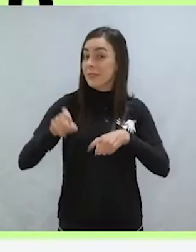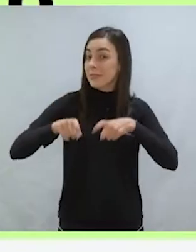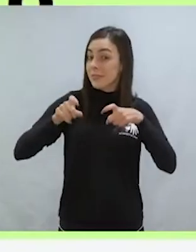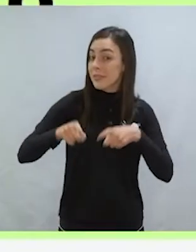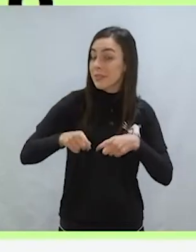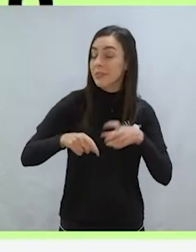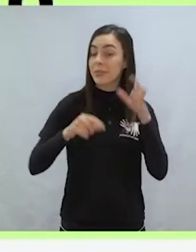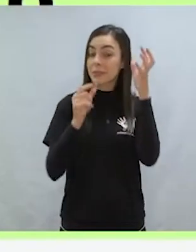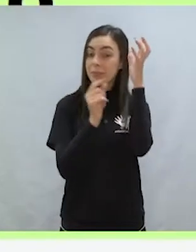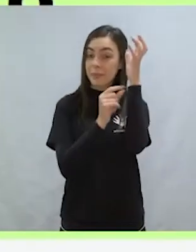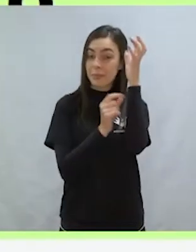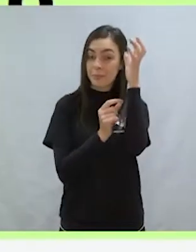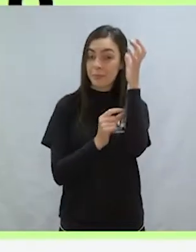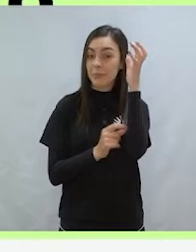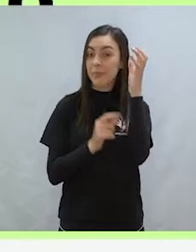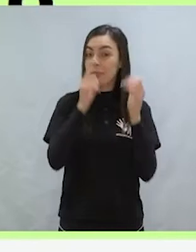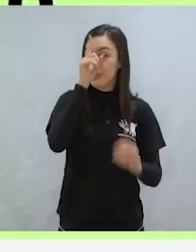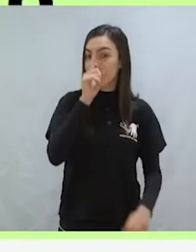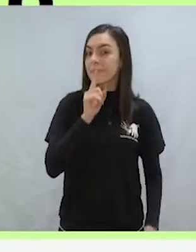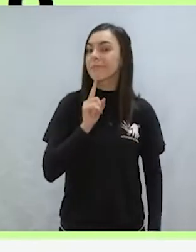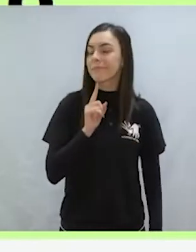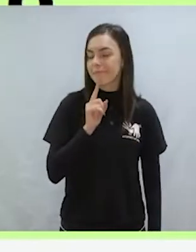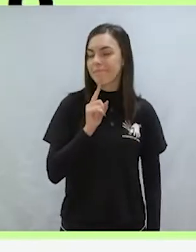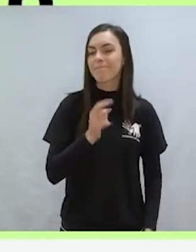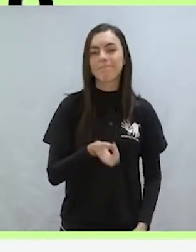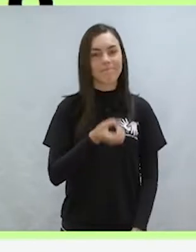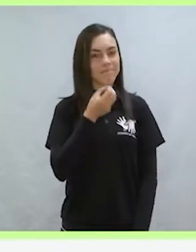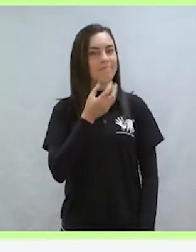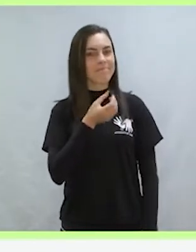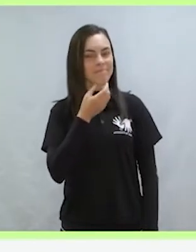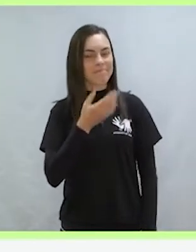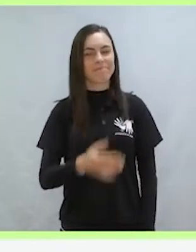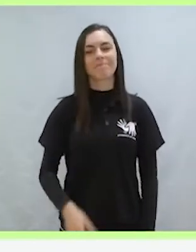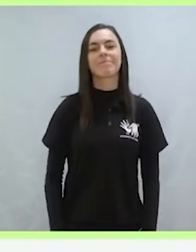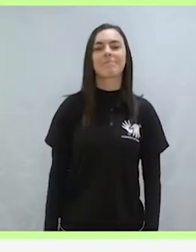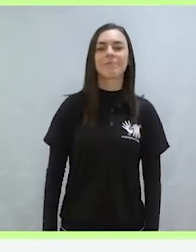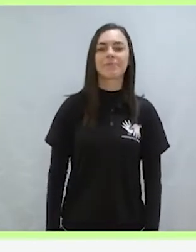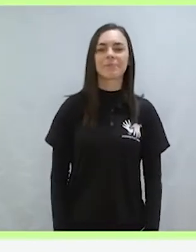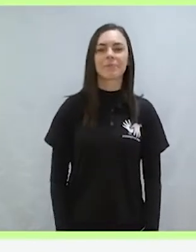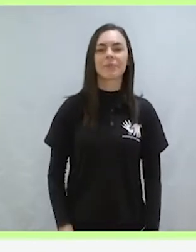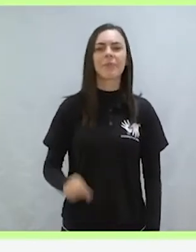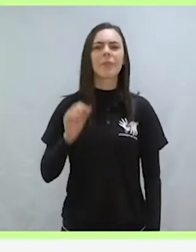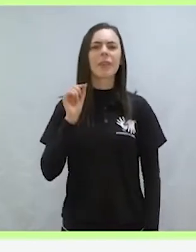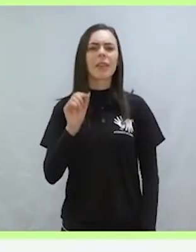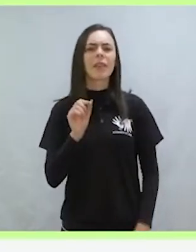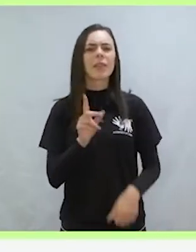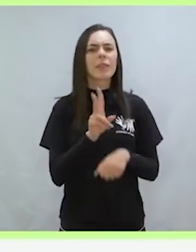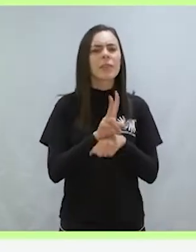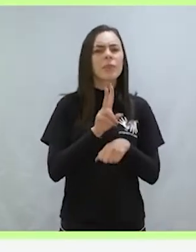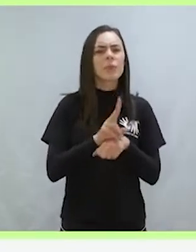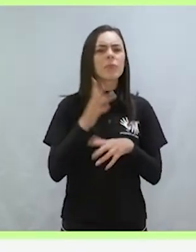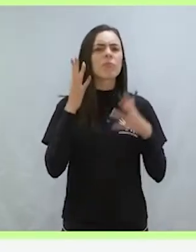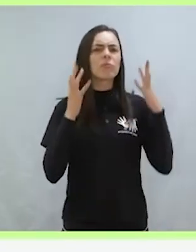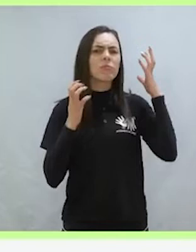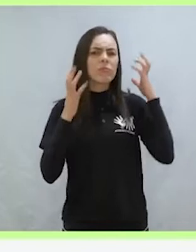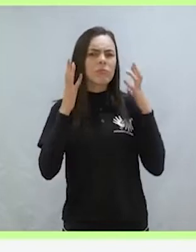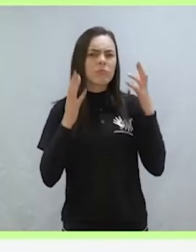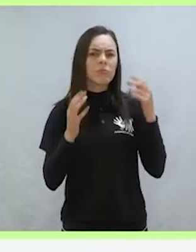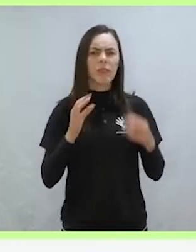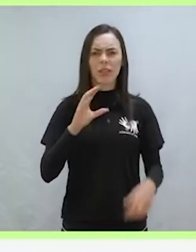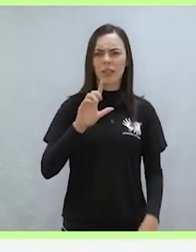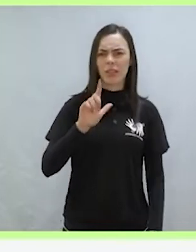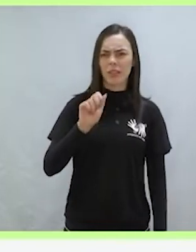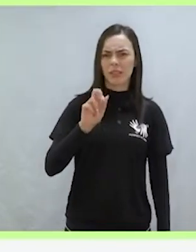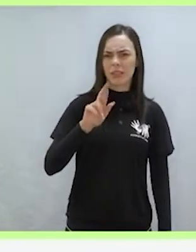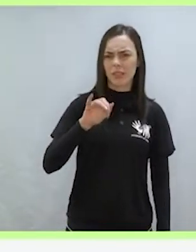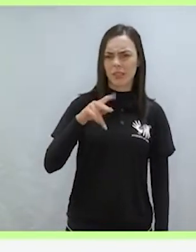do Pica-Pau Amarelo. Muito bem. Quem que é a dona da boneca? É a